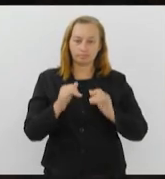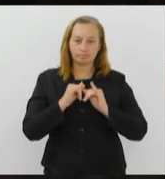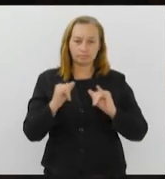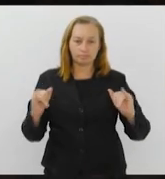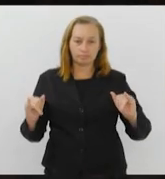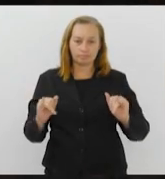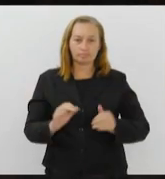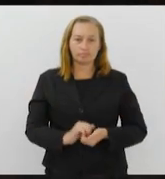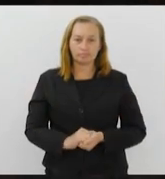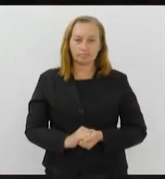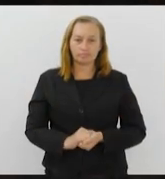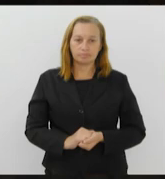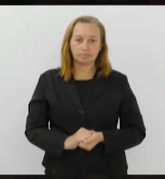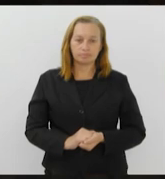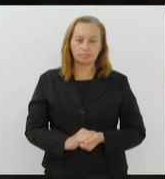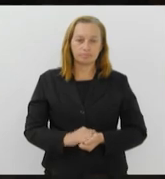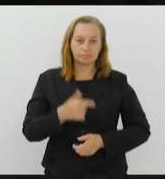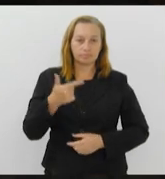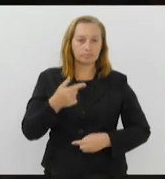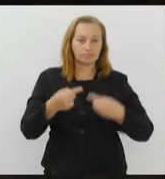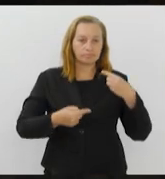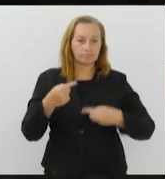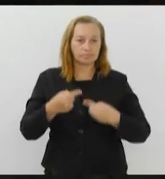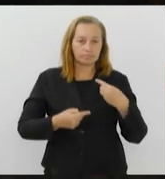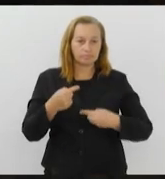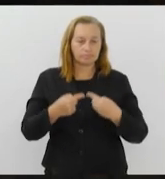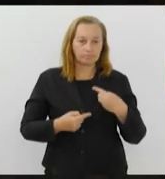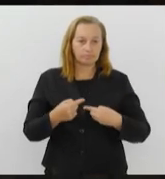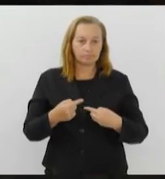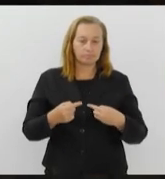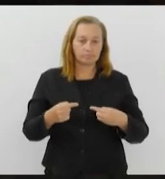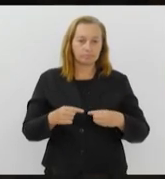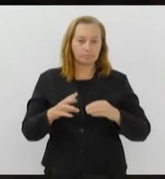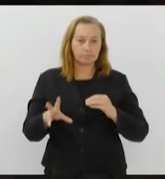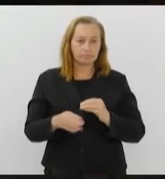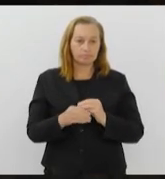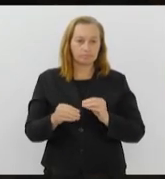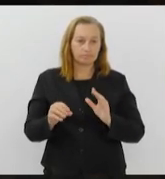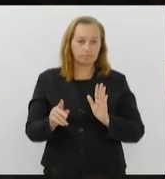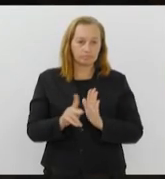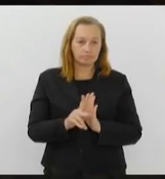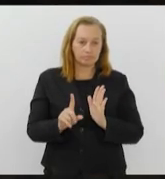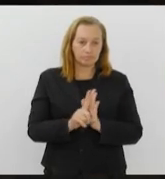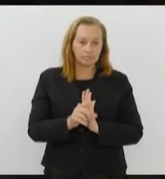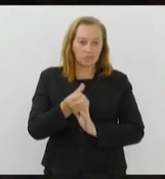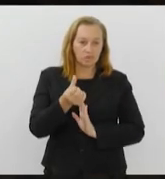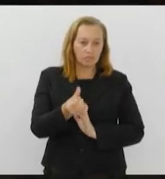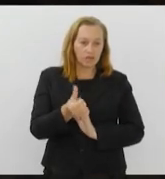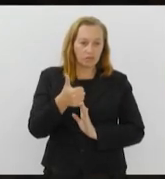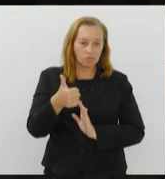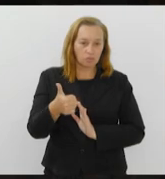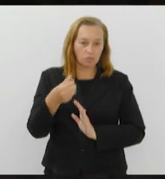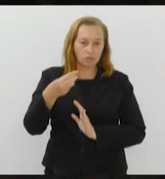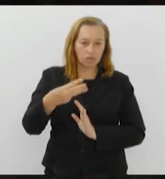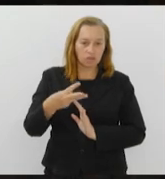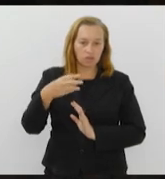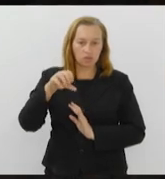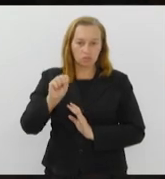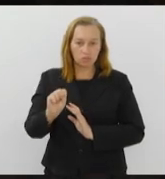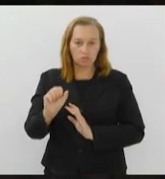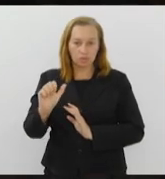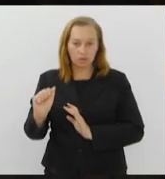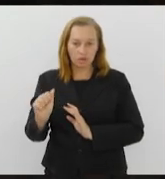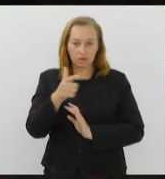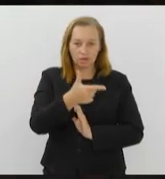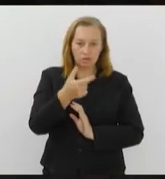Anuncio. Em segunda discussão, redação do vencido assim emendado. Projeto de lei número 6138-A, de 2022, de autoria